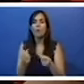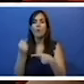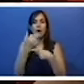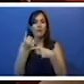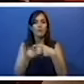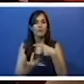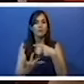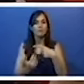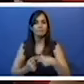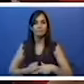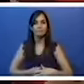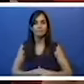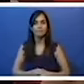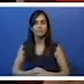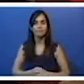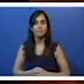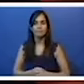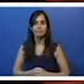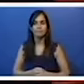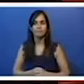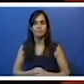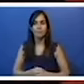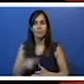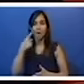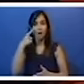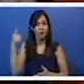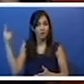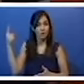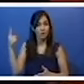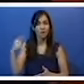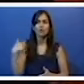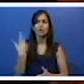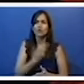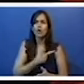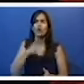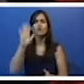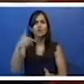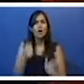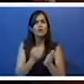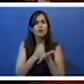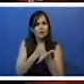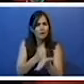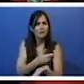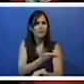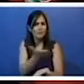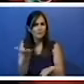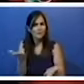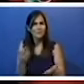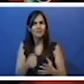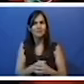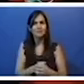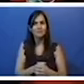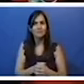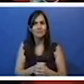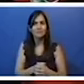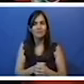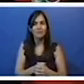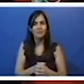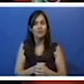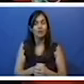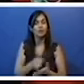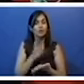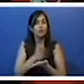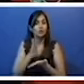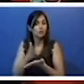fração e olha aqui que nós já ajudamos vocês tá vendo aqui não